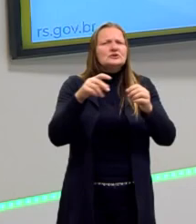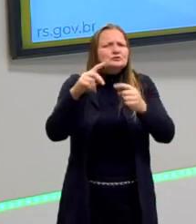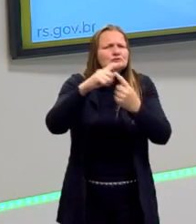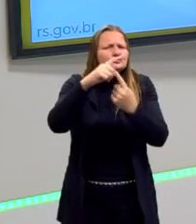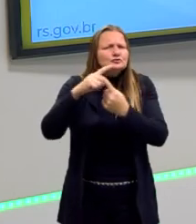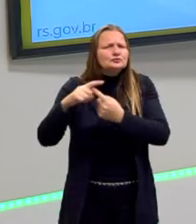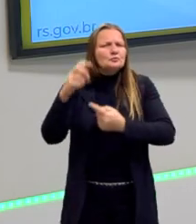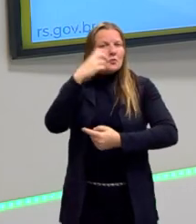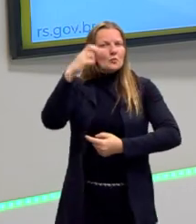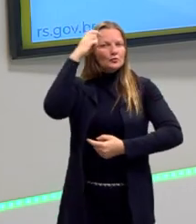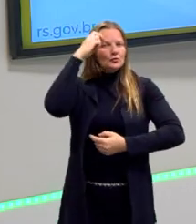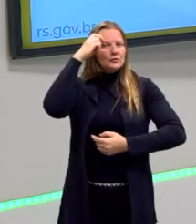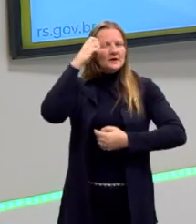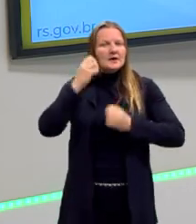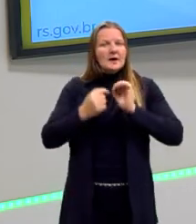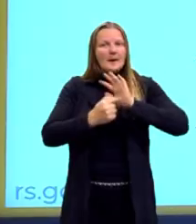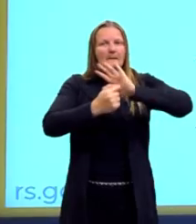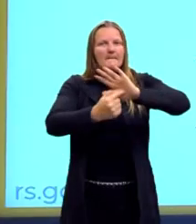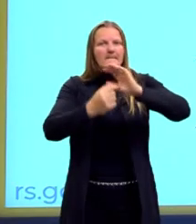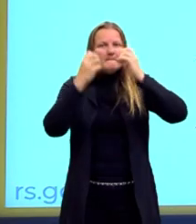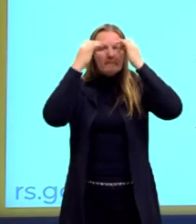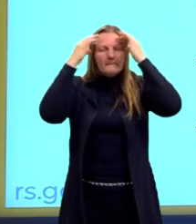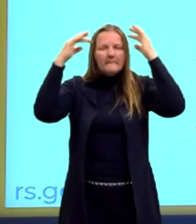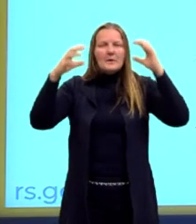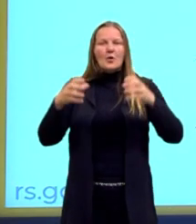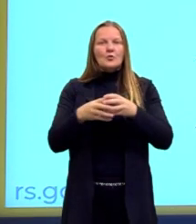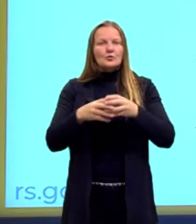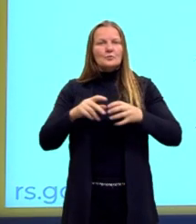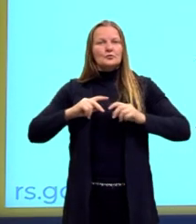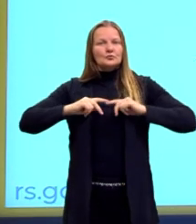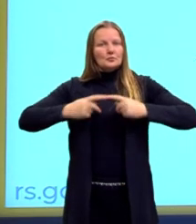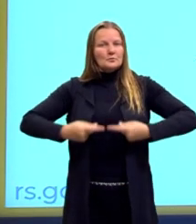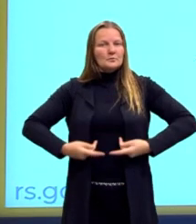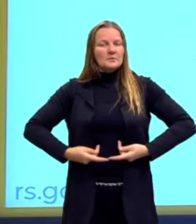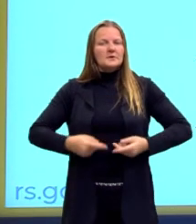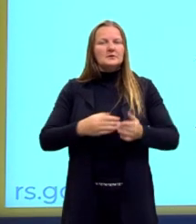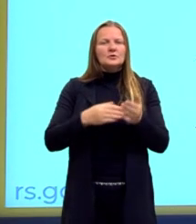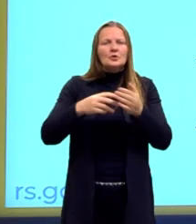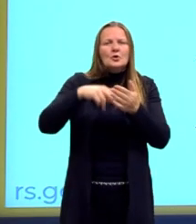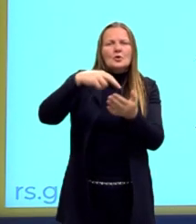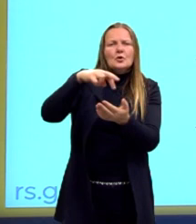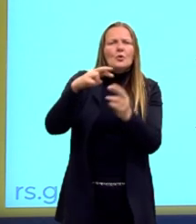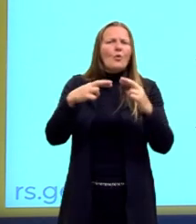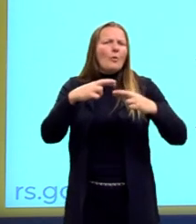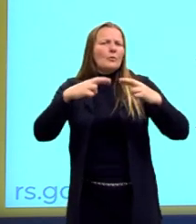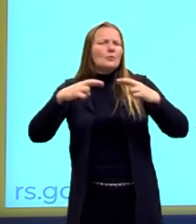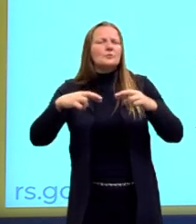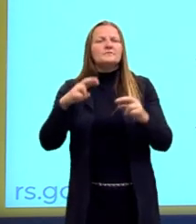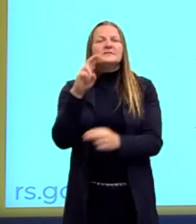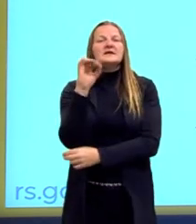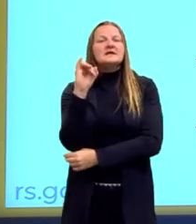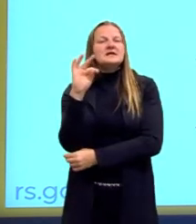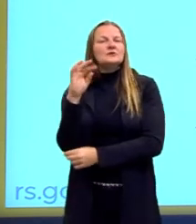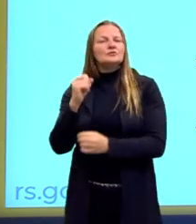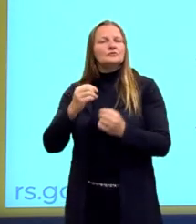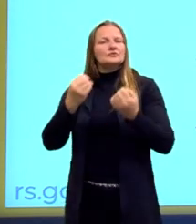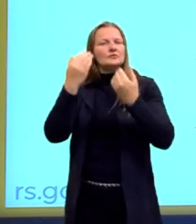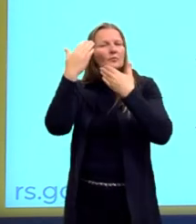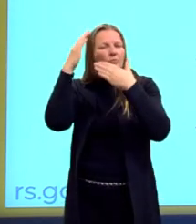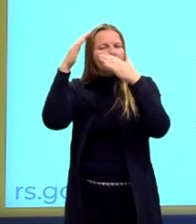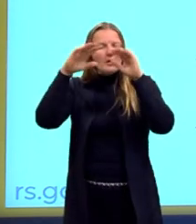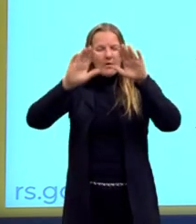arte integrava a vida dos grupos humanos empregado nos ritmos nos ritos da cerimônias